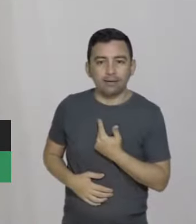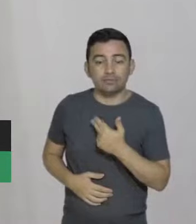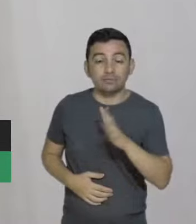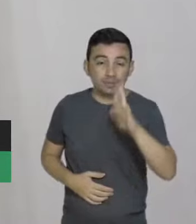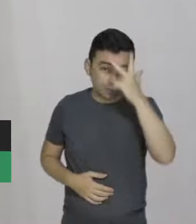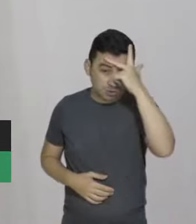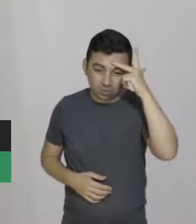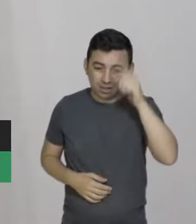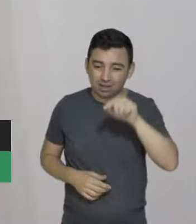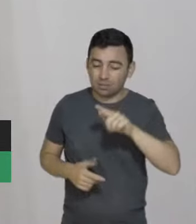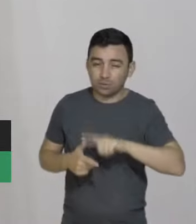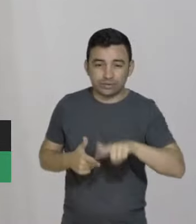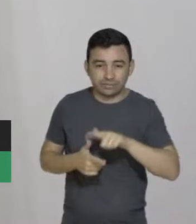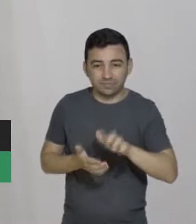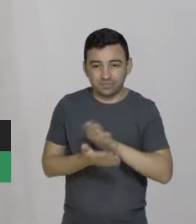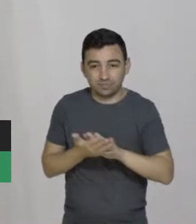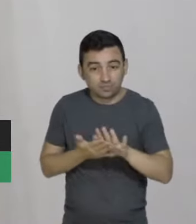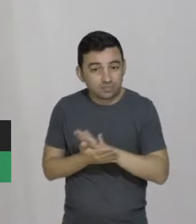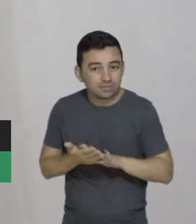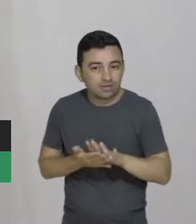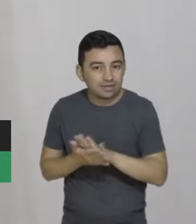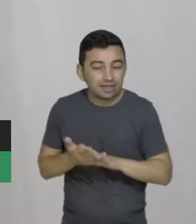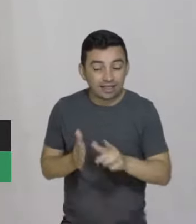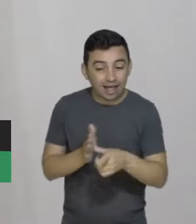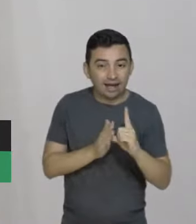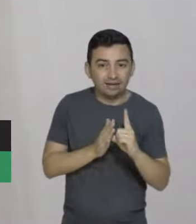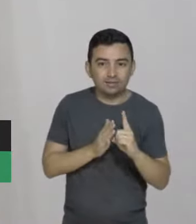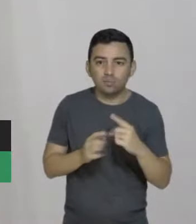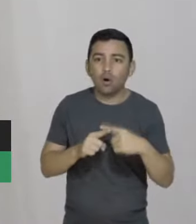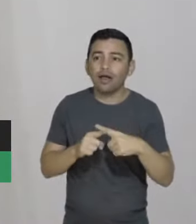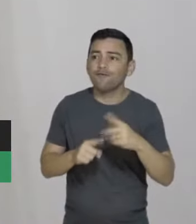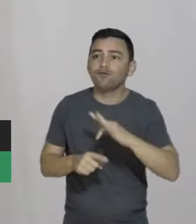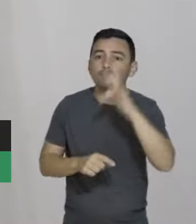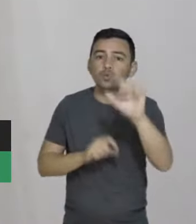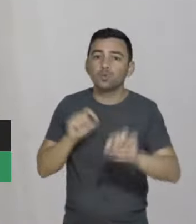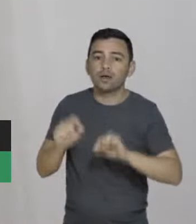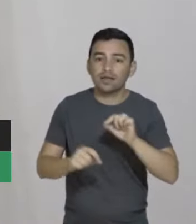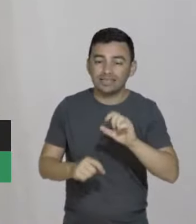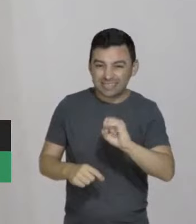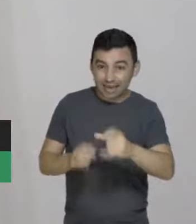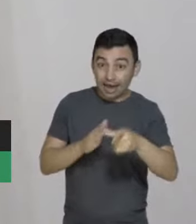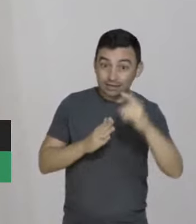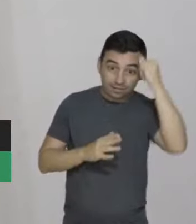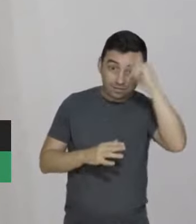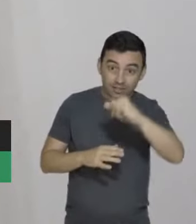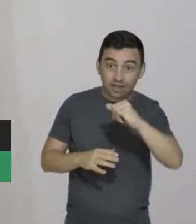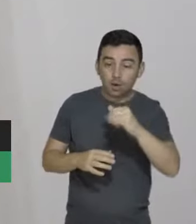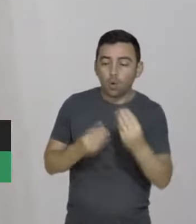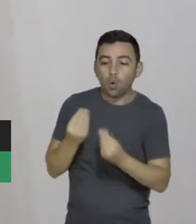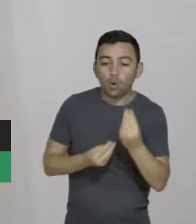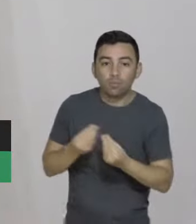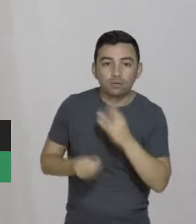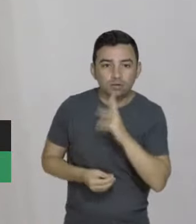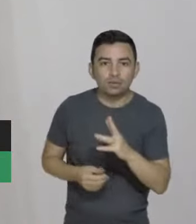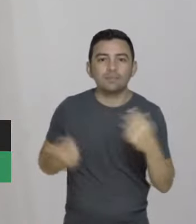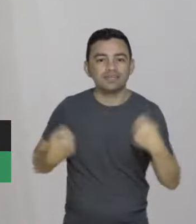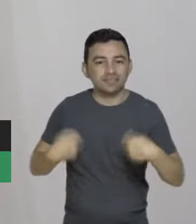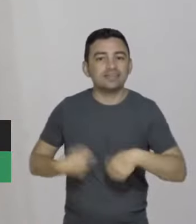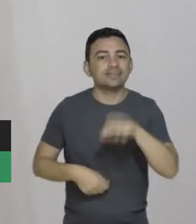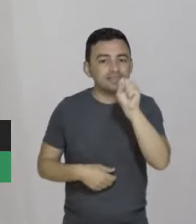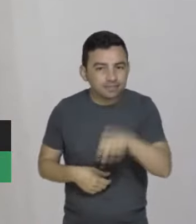tenha esse problema é muito difícil. Porque não dá para mensurar resultados. Quando a gente trabalha prevenção, é muito difícil mensurar resultados. Mas nós precisamos, sim, trabalhar